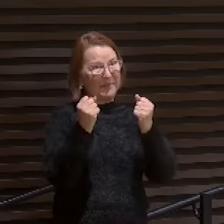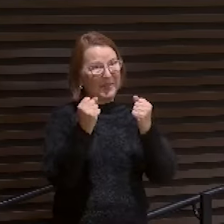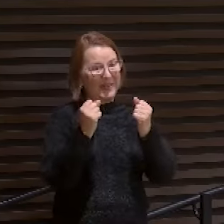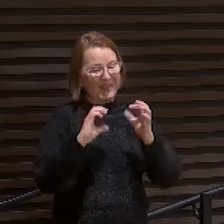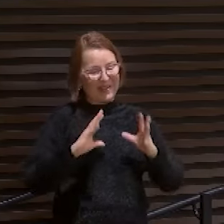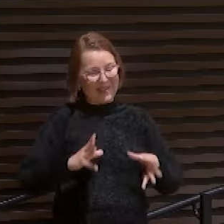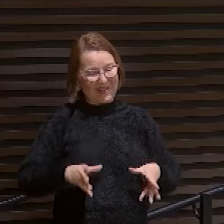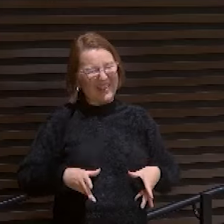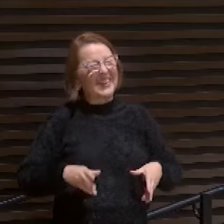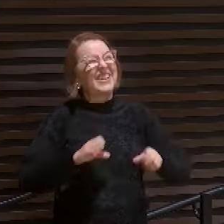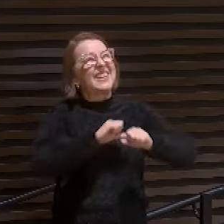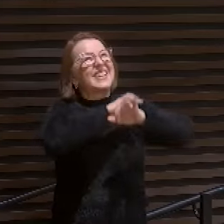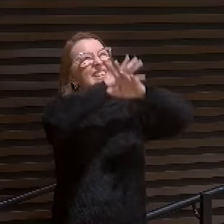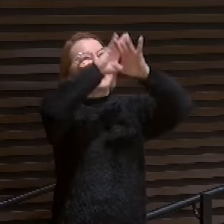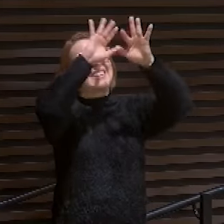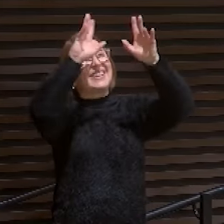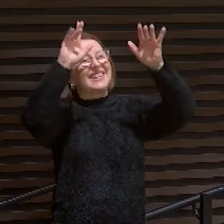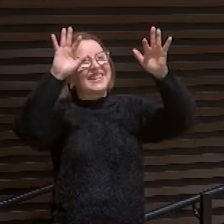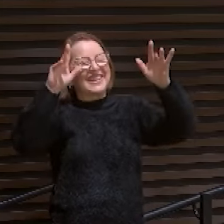de glória,